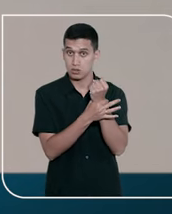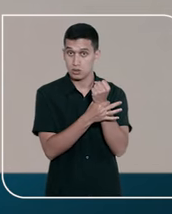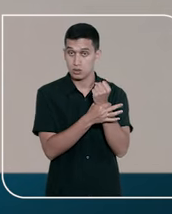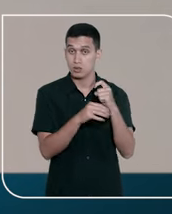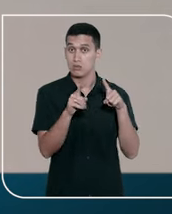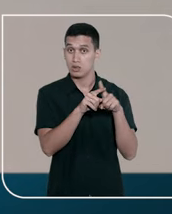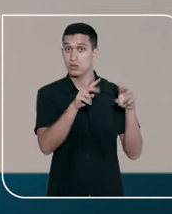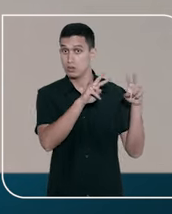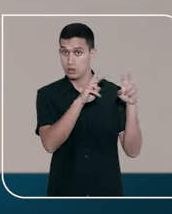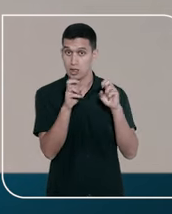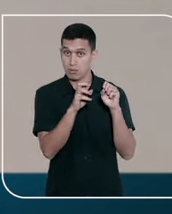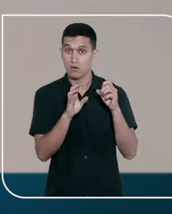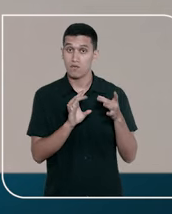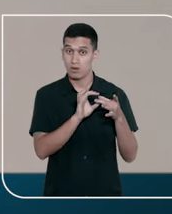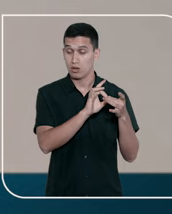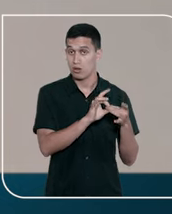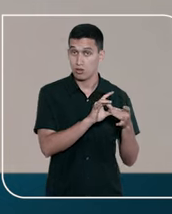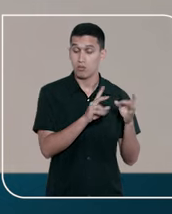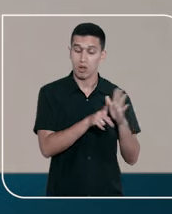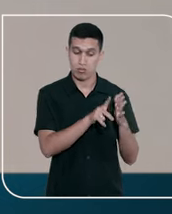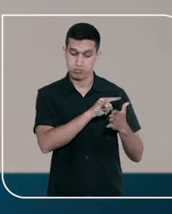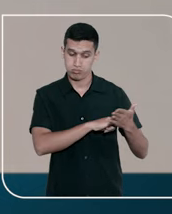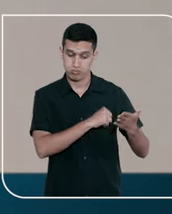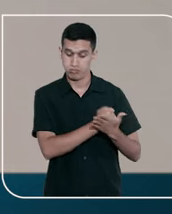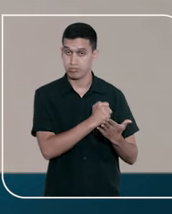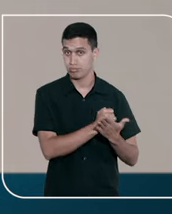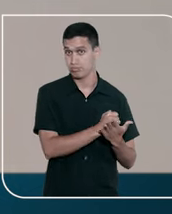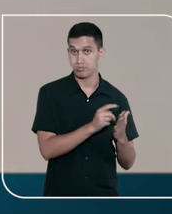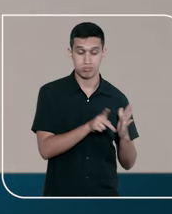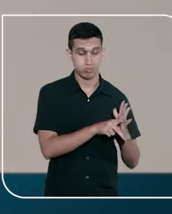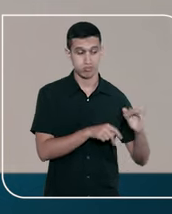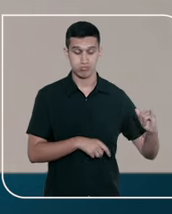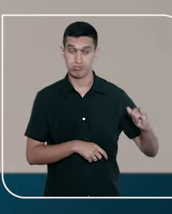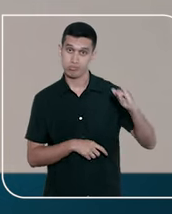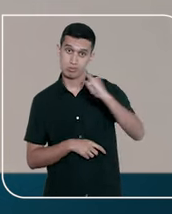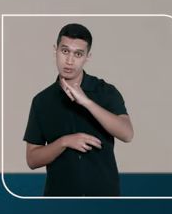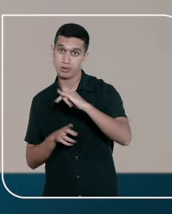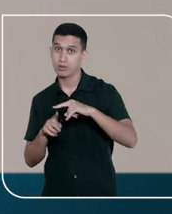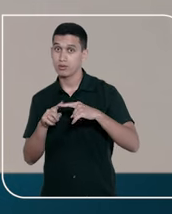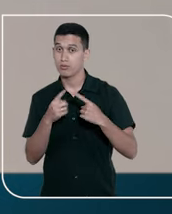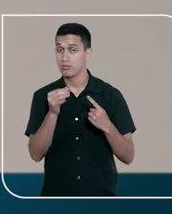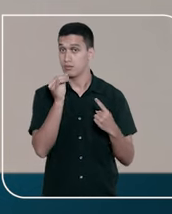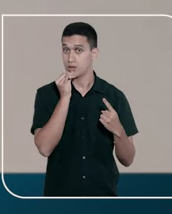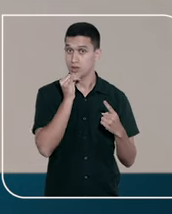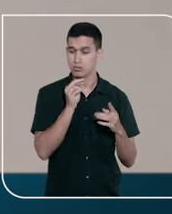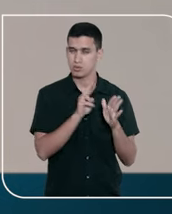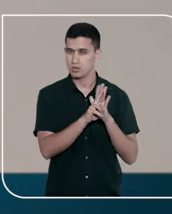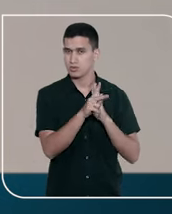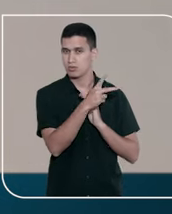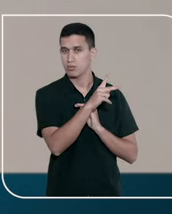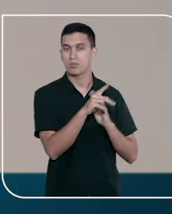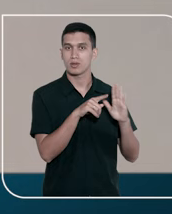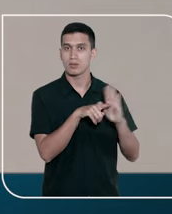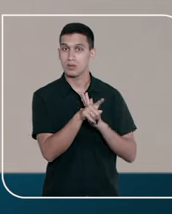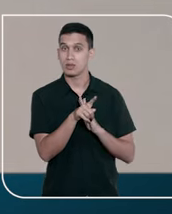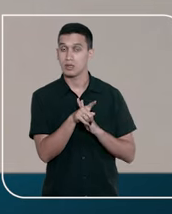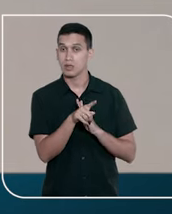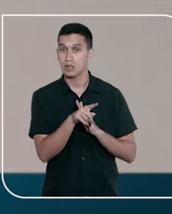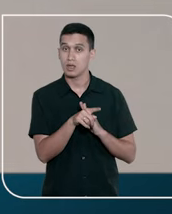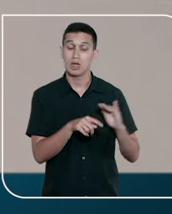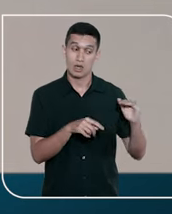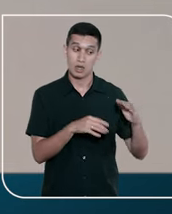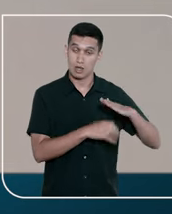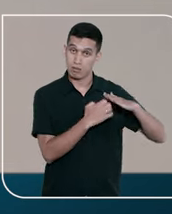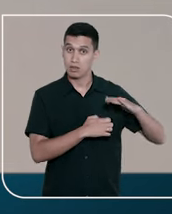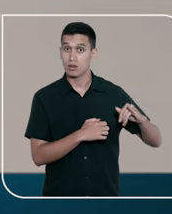questão vinculativa do contrato de transporte. Então, por exemplo, respondendo a sua pergunta, sim, a companhia aérea pode